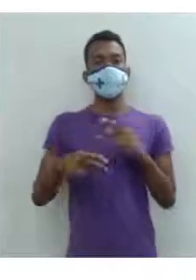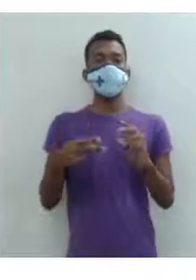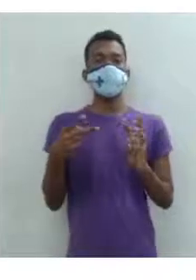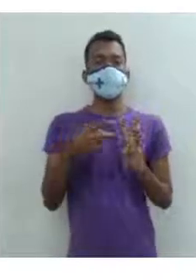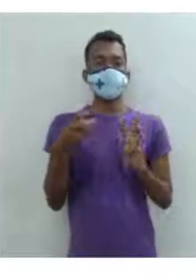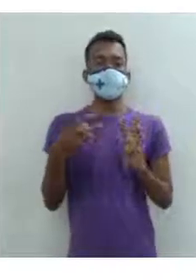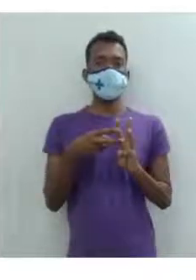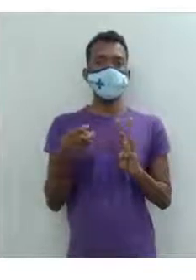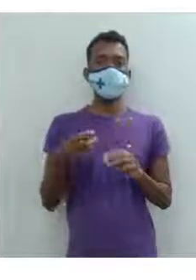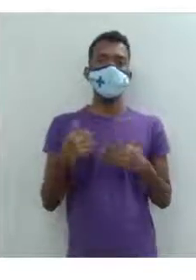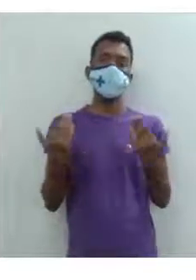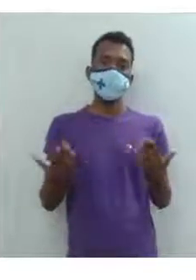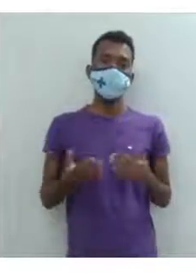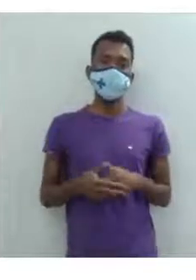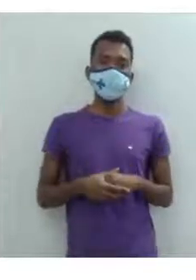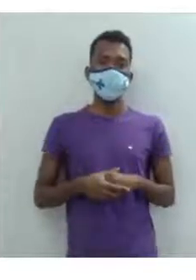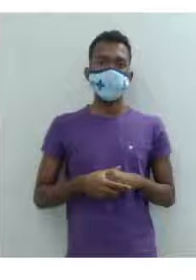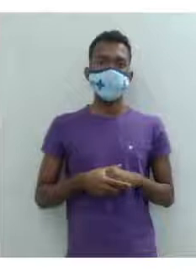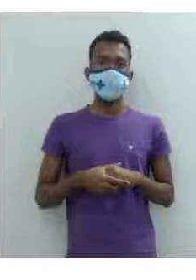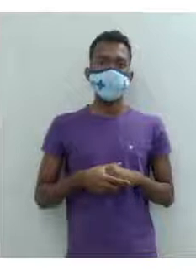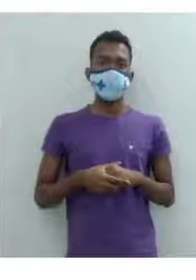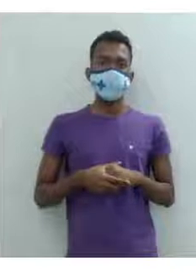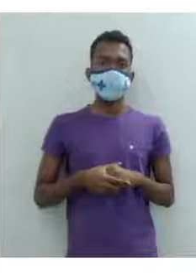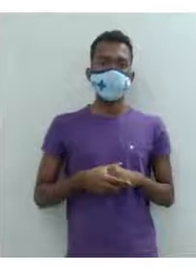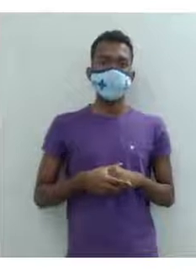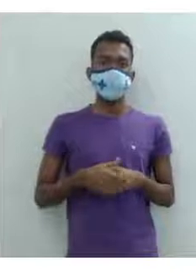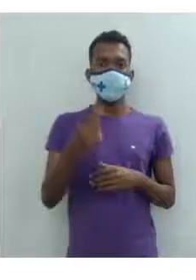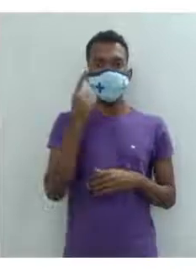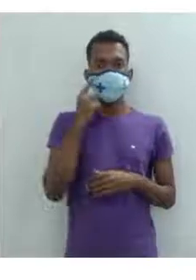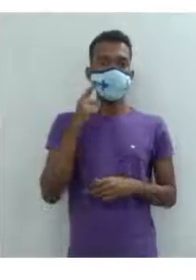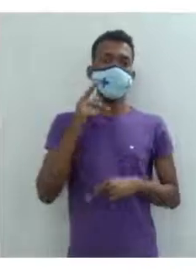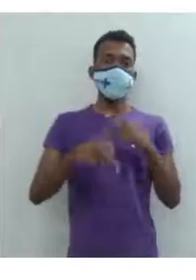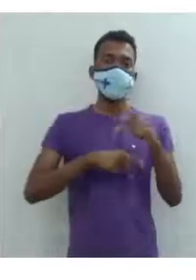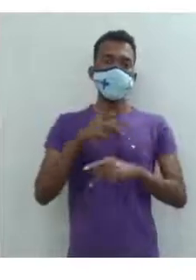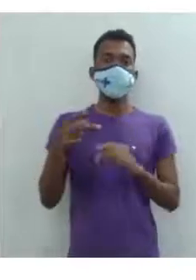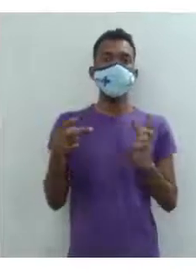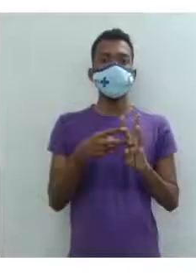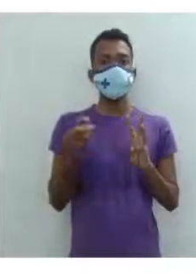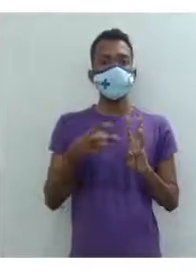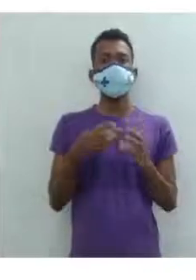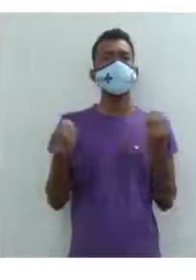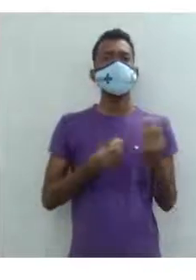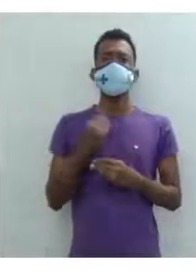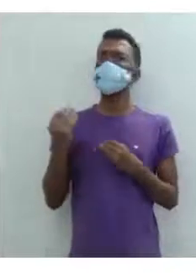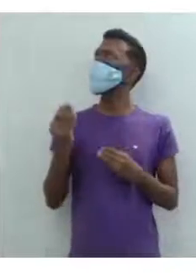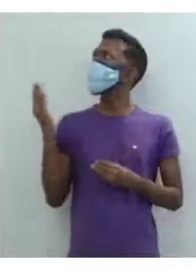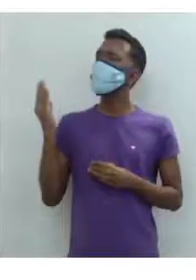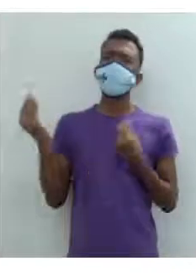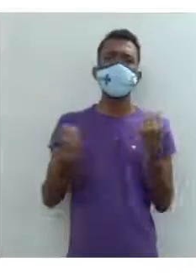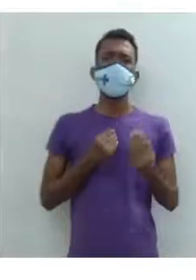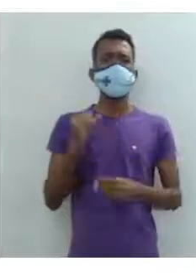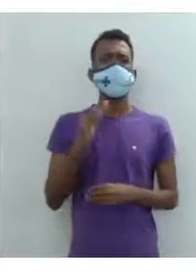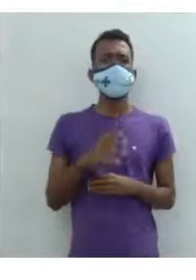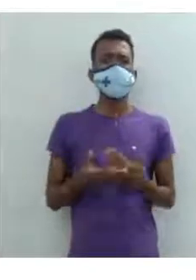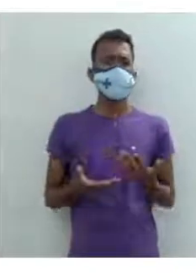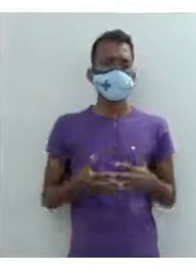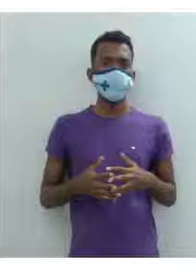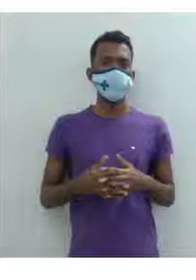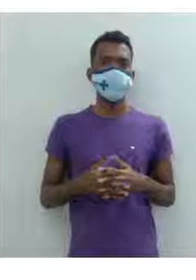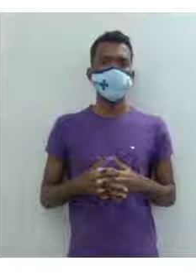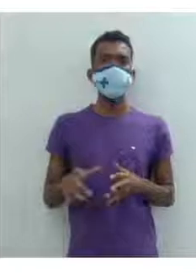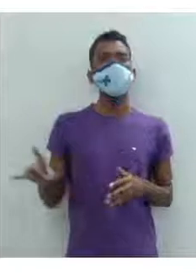Então, você de sexto ano vai dizer, poxa, povos indígenas, né? Como esses povos, né? Então, cada